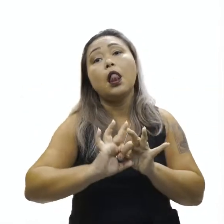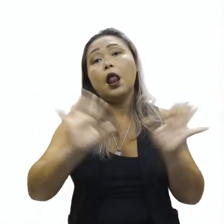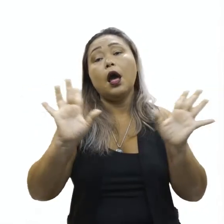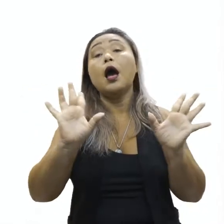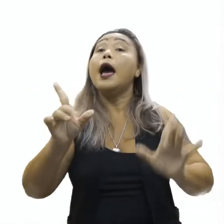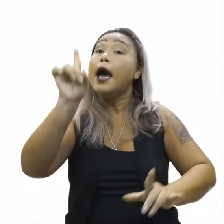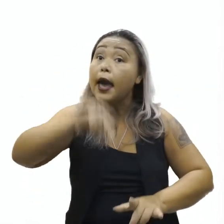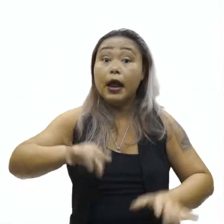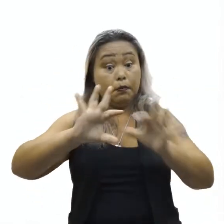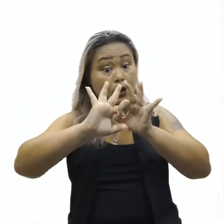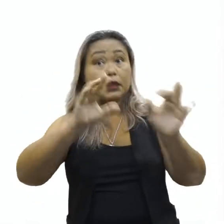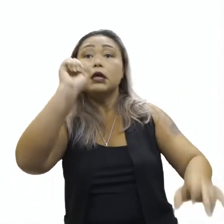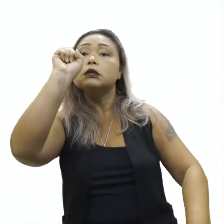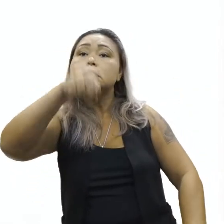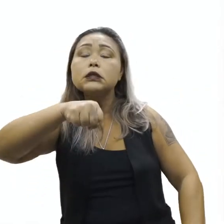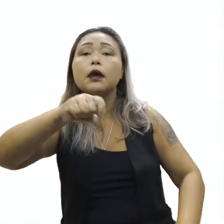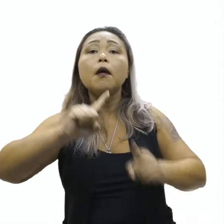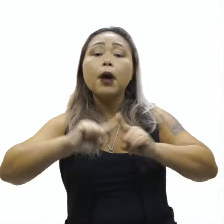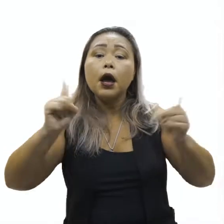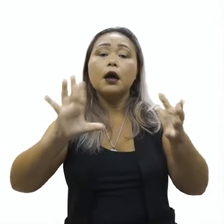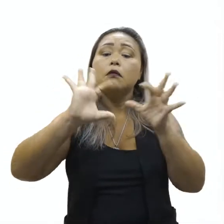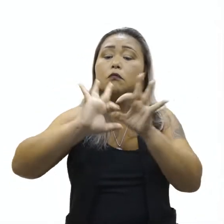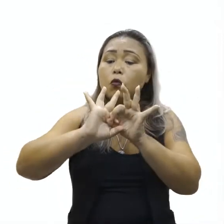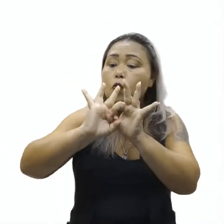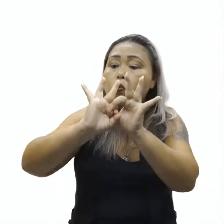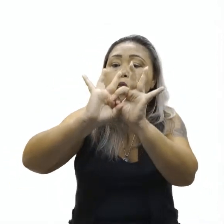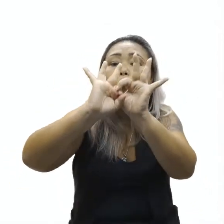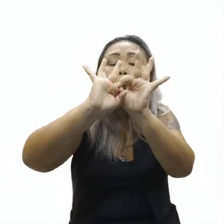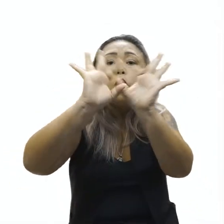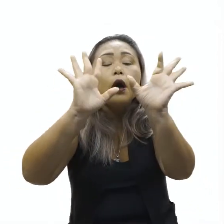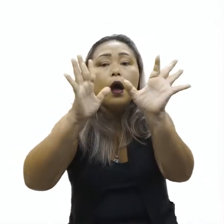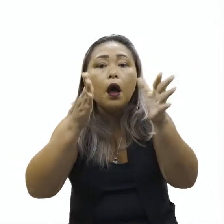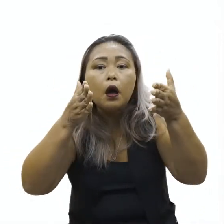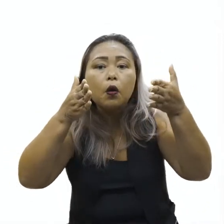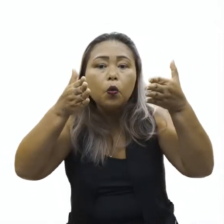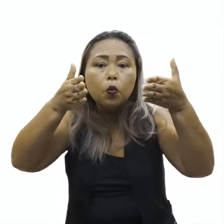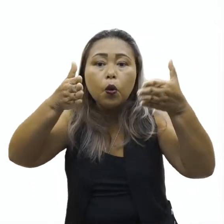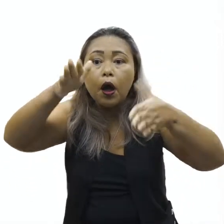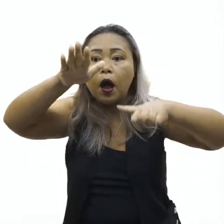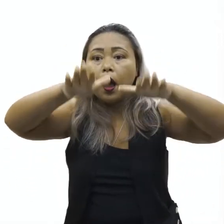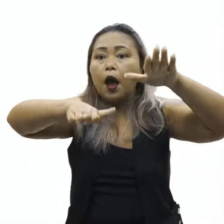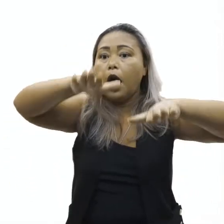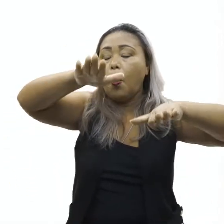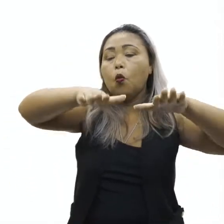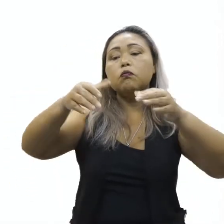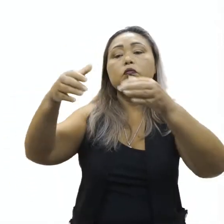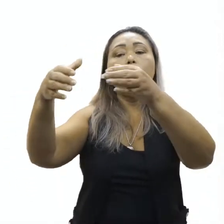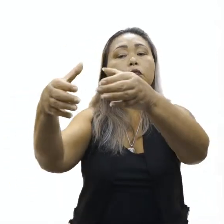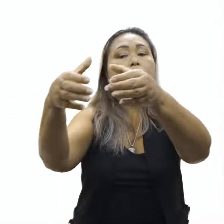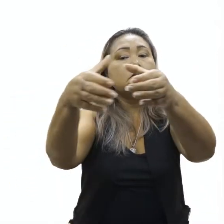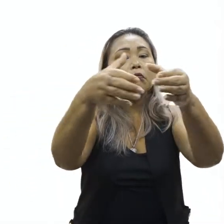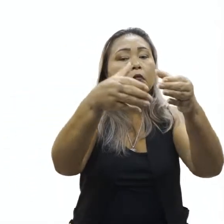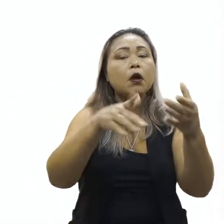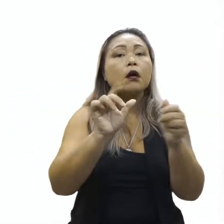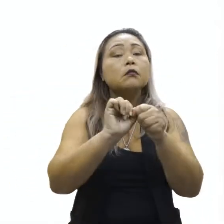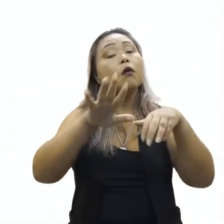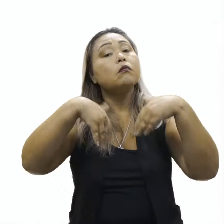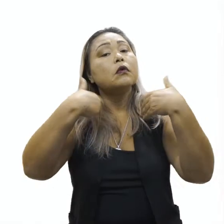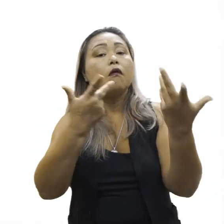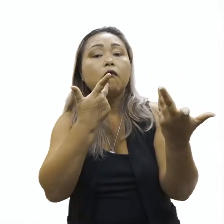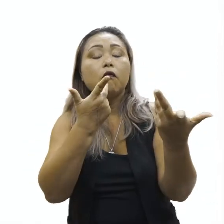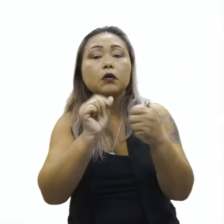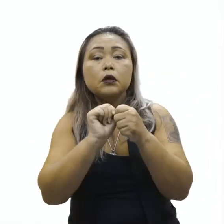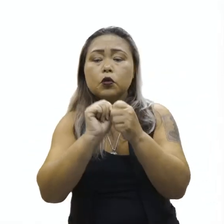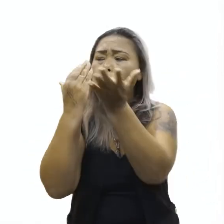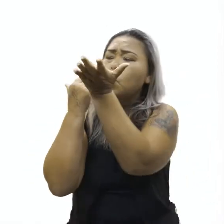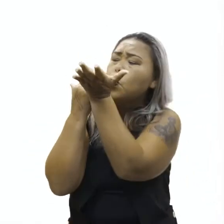liberdade, sim, mas era uma liberdade condicionada a alguns aspectos. Por isso, a gente pode dizer que o